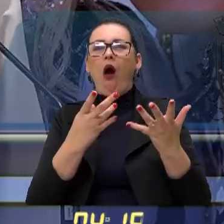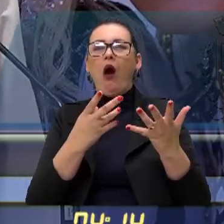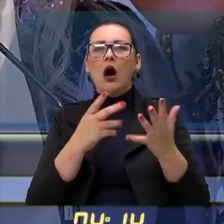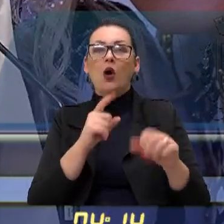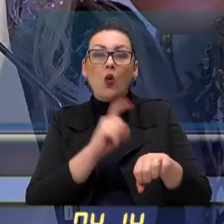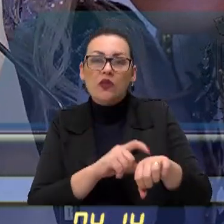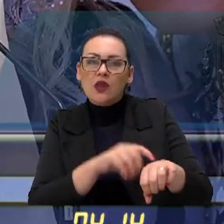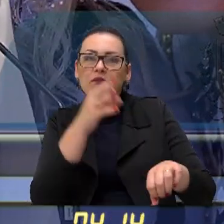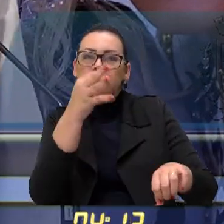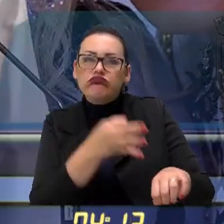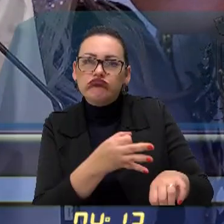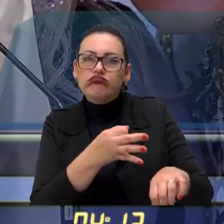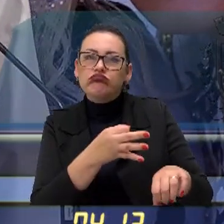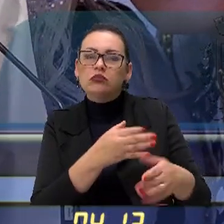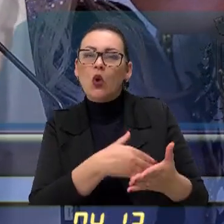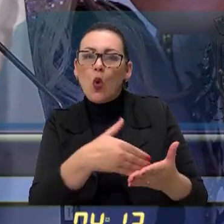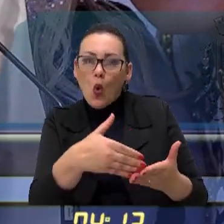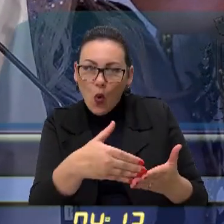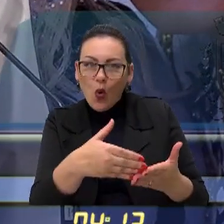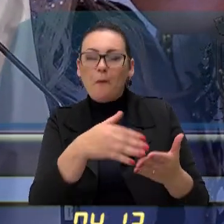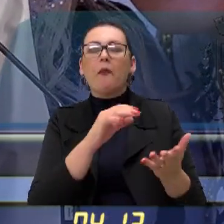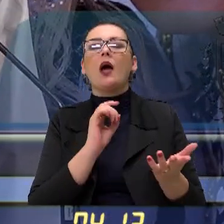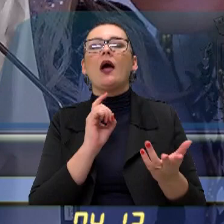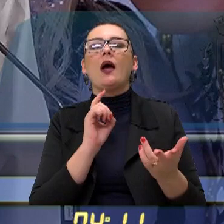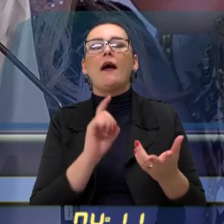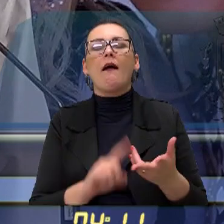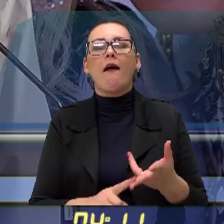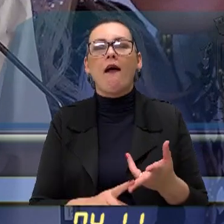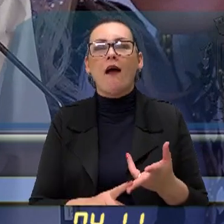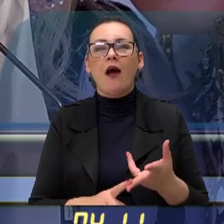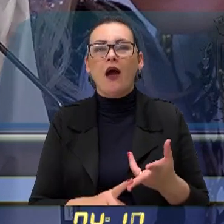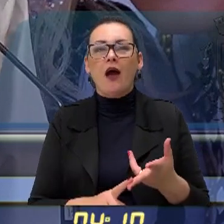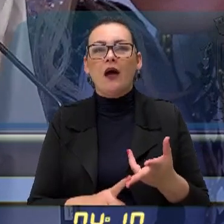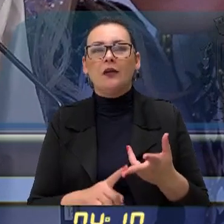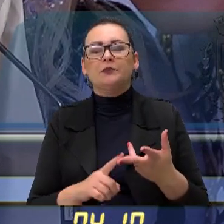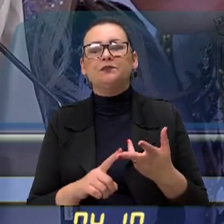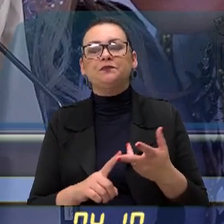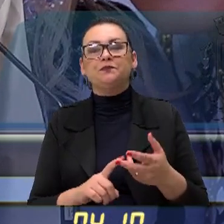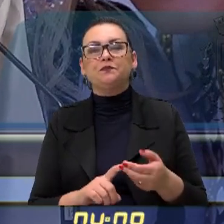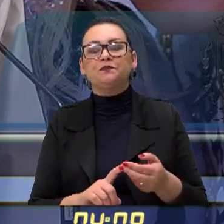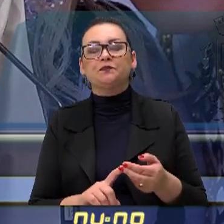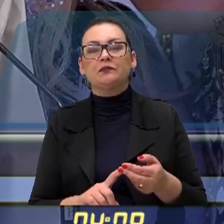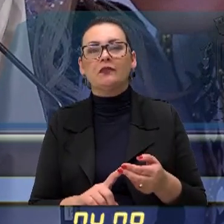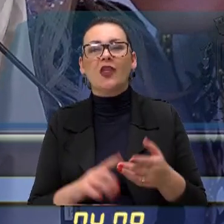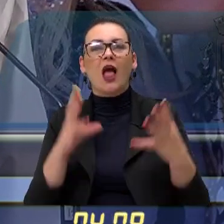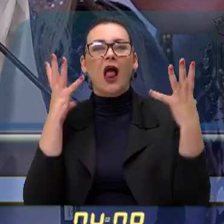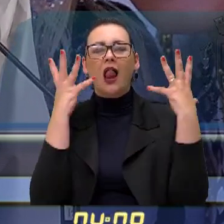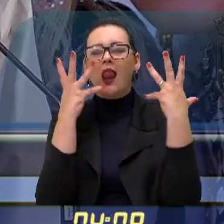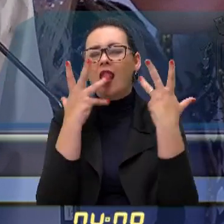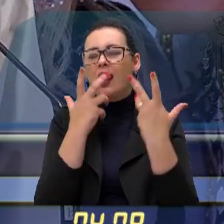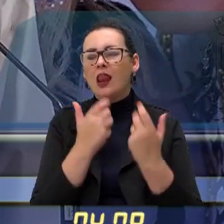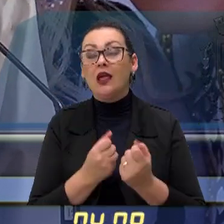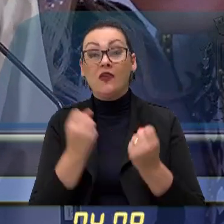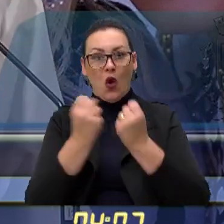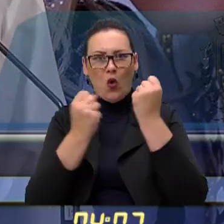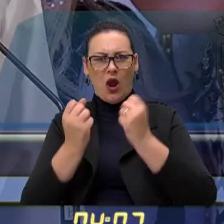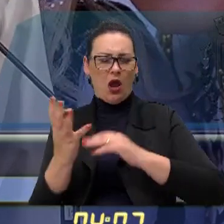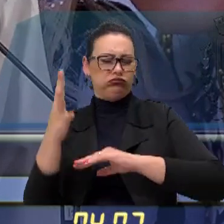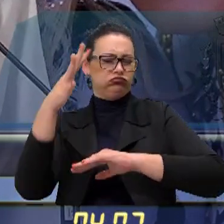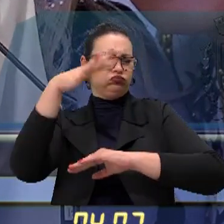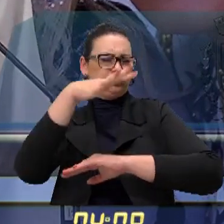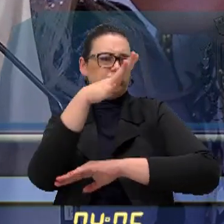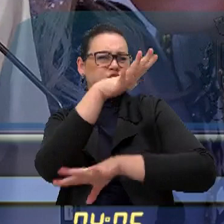a pontualidade do início do desfile, às 10h30, a beleza dos carros